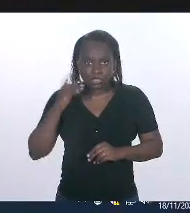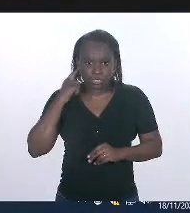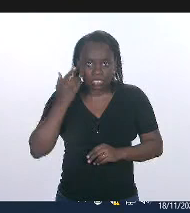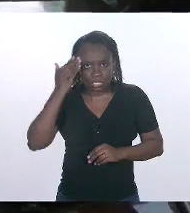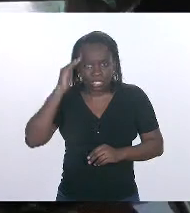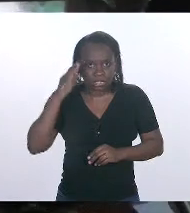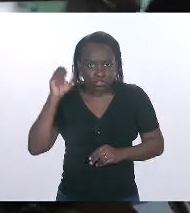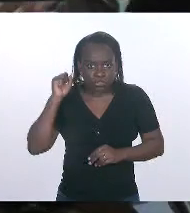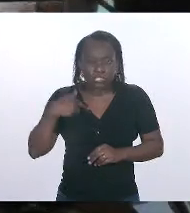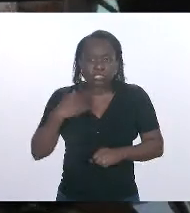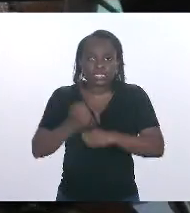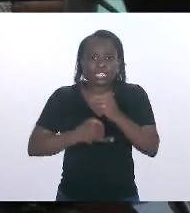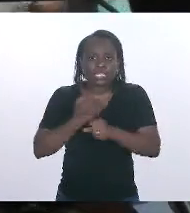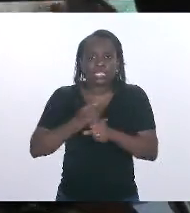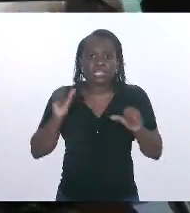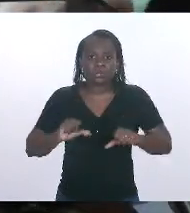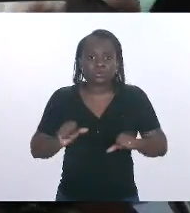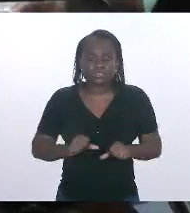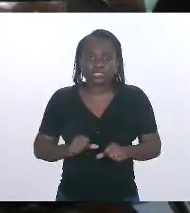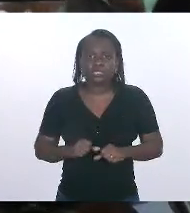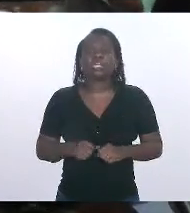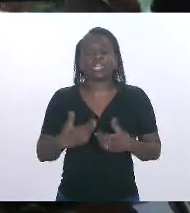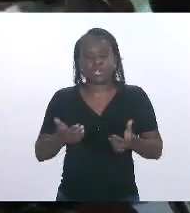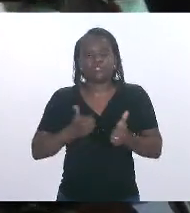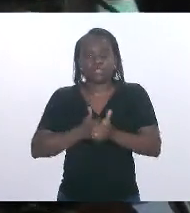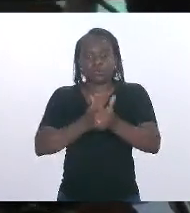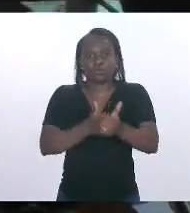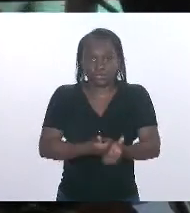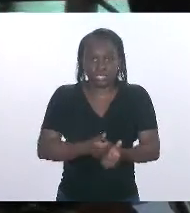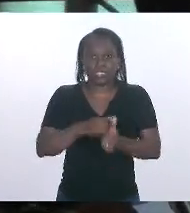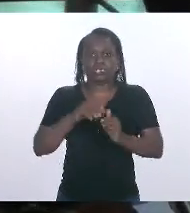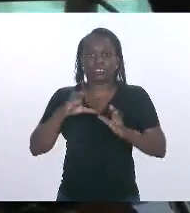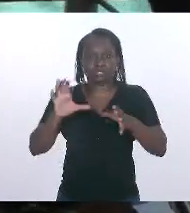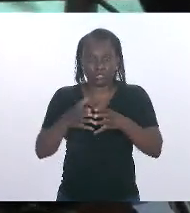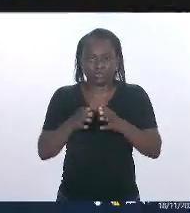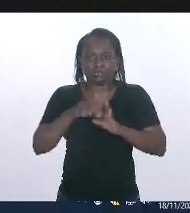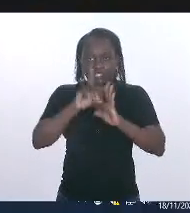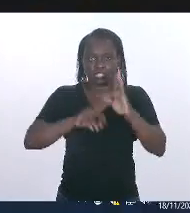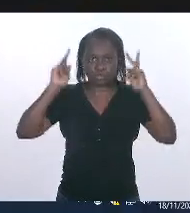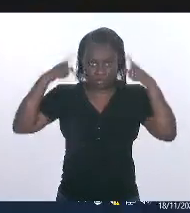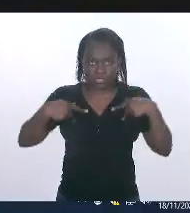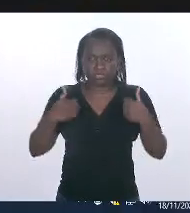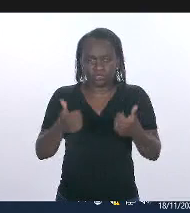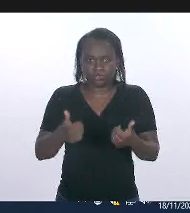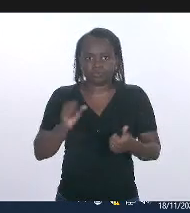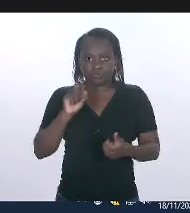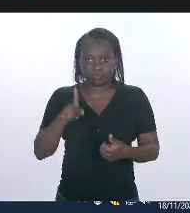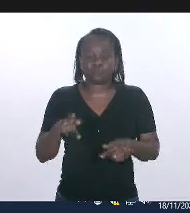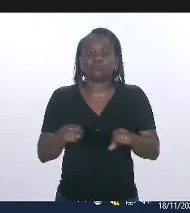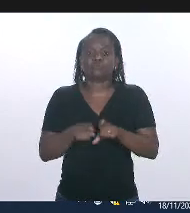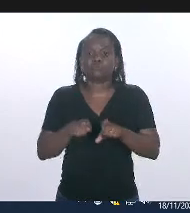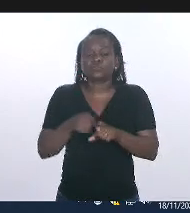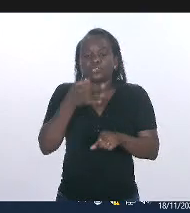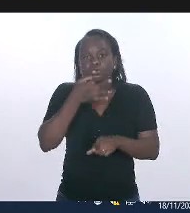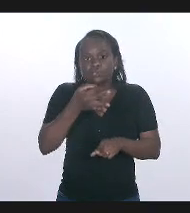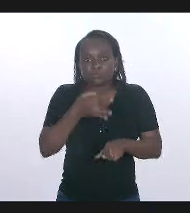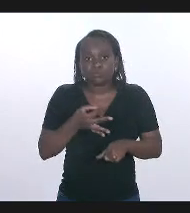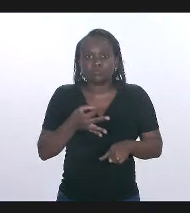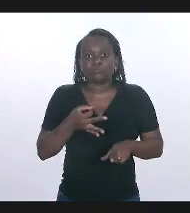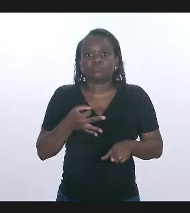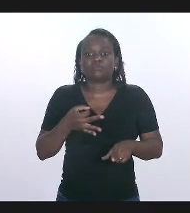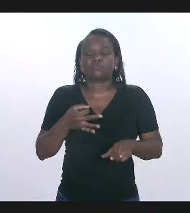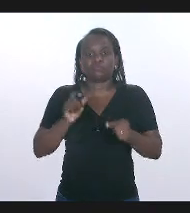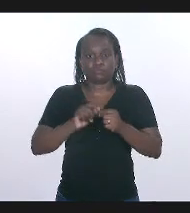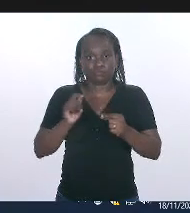ouvir? Porque a minha internet está muito ruim. Vai seguir o parecer da Comissão de Defesa dos Direitos Humanos. Isso. Okay. Também sugerindo